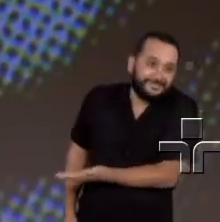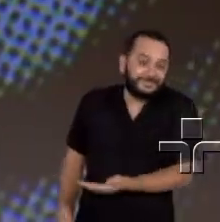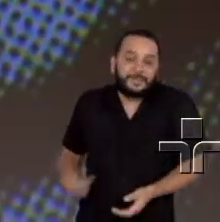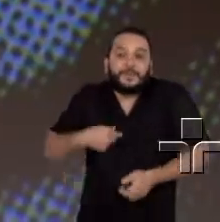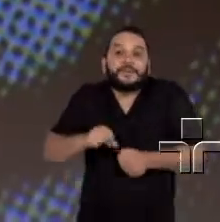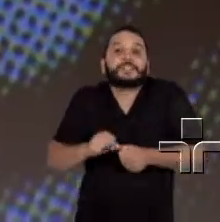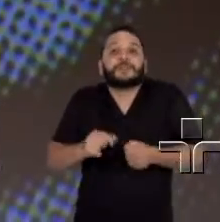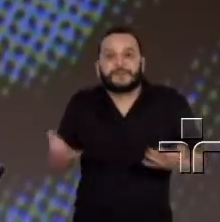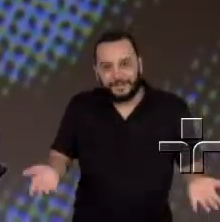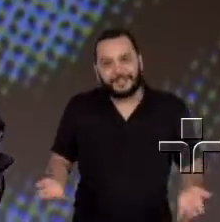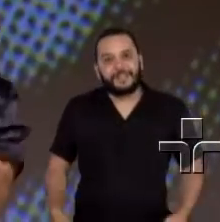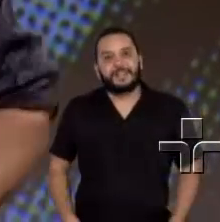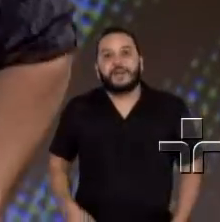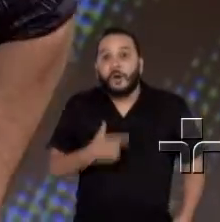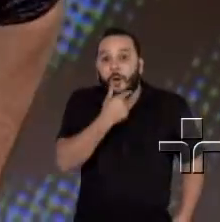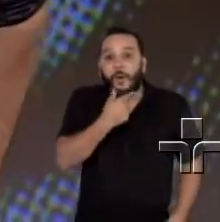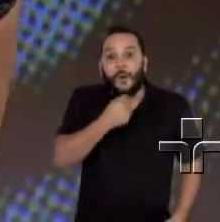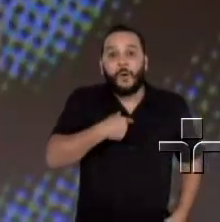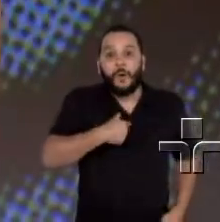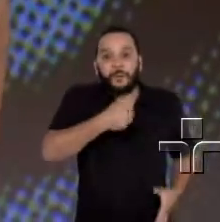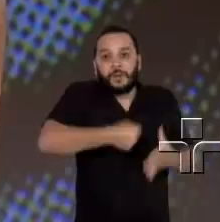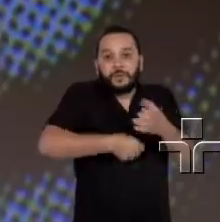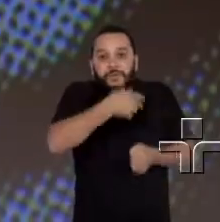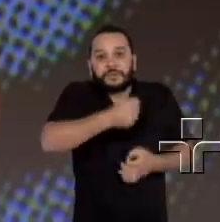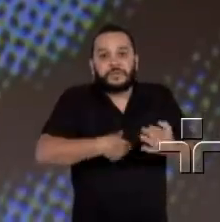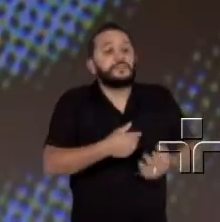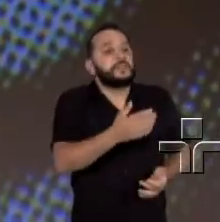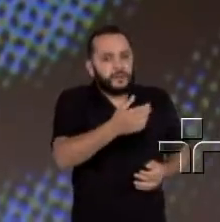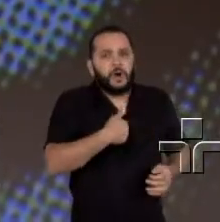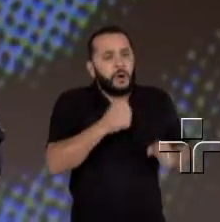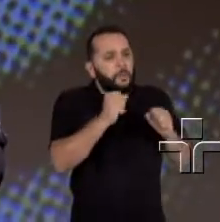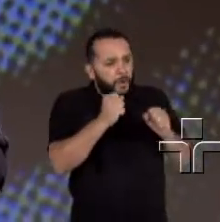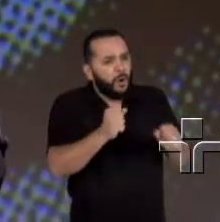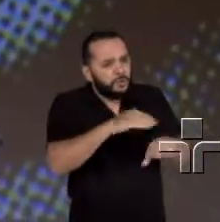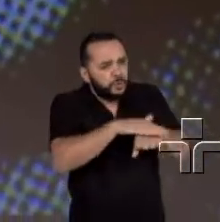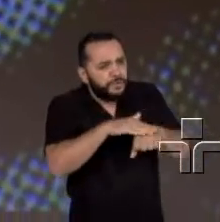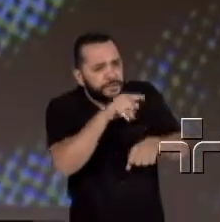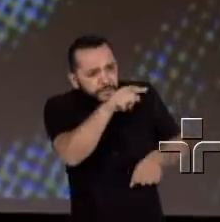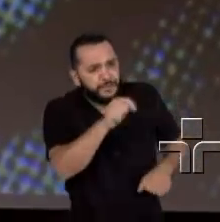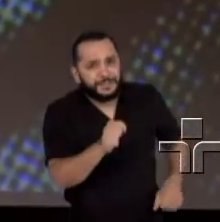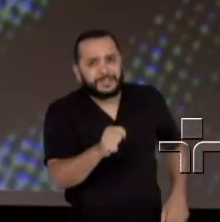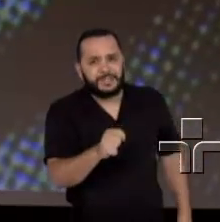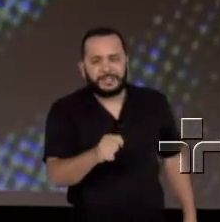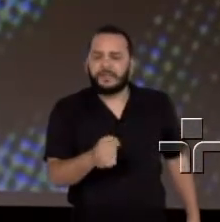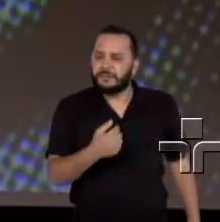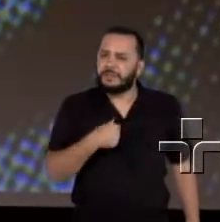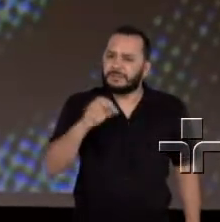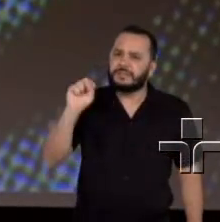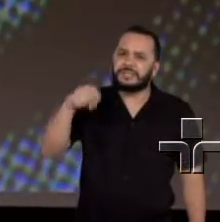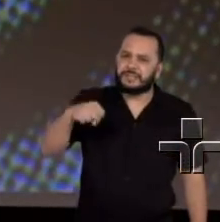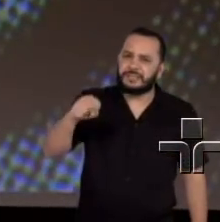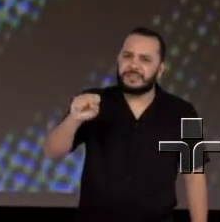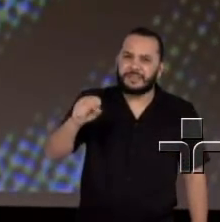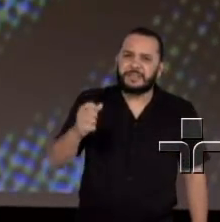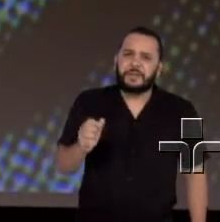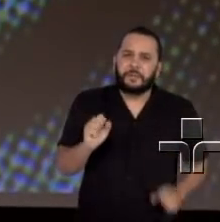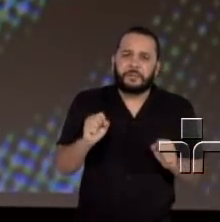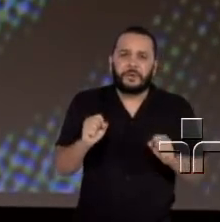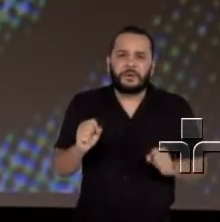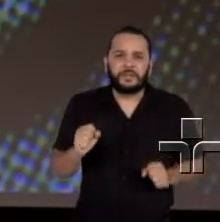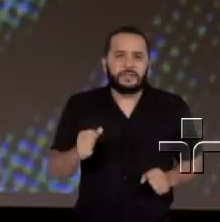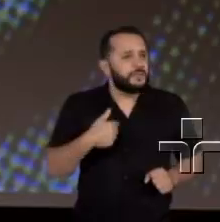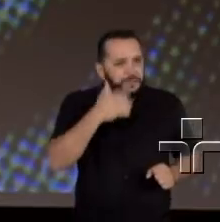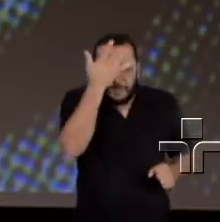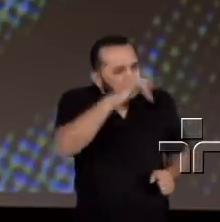E aí o cara da cortina falou assim, ó, senhor fala bela, posso dar-lhe uma palavrinha? Falou, o menino não